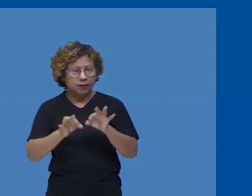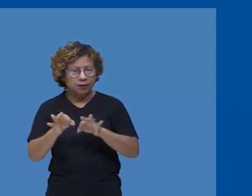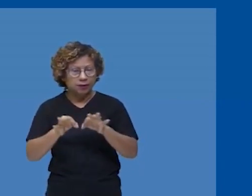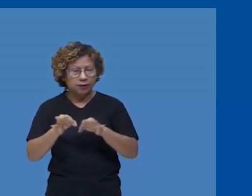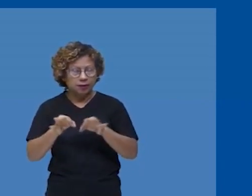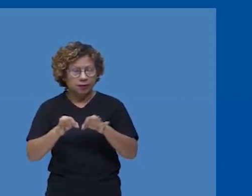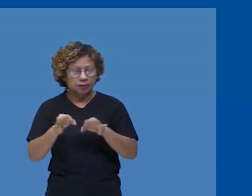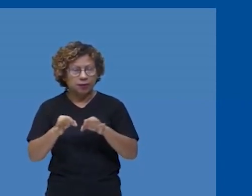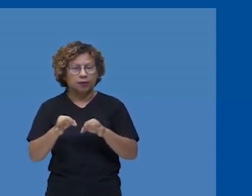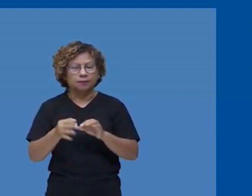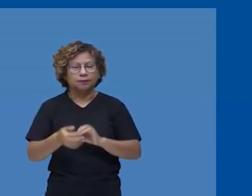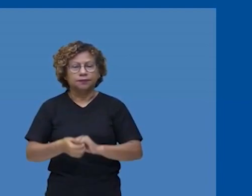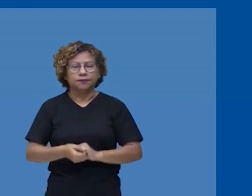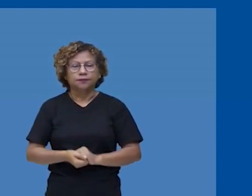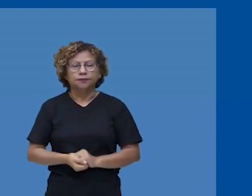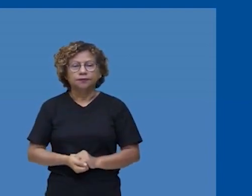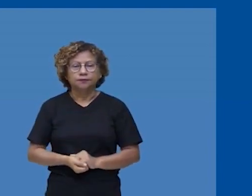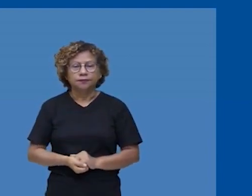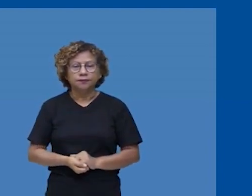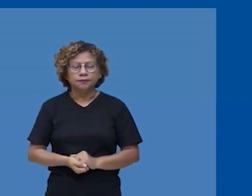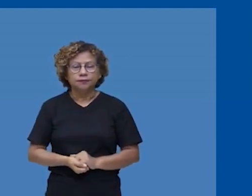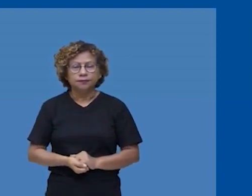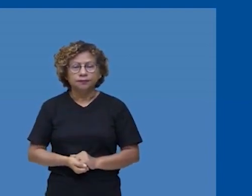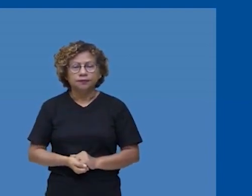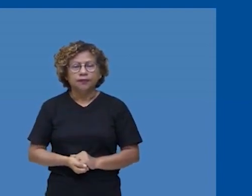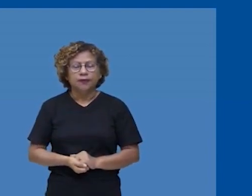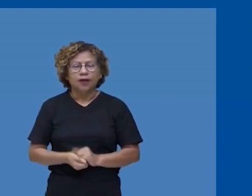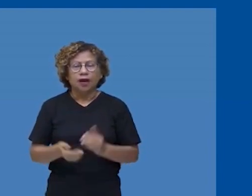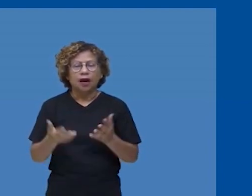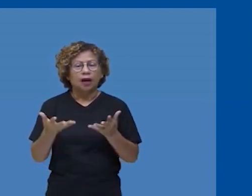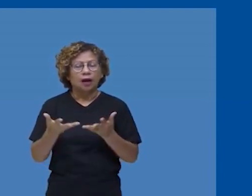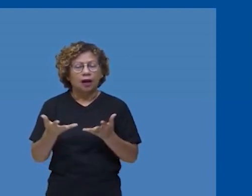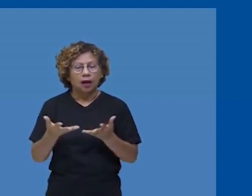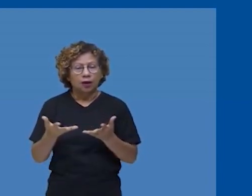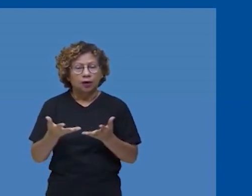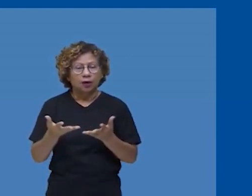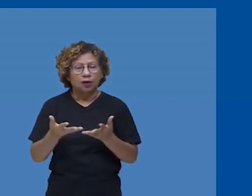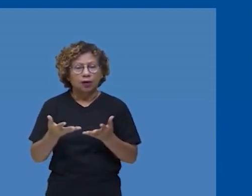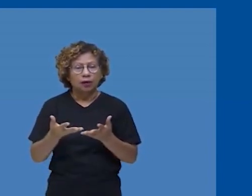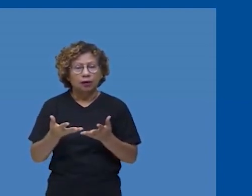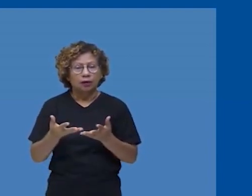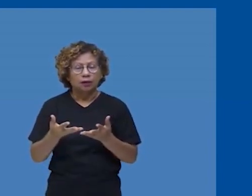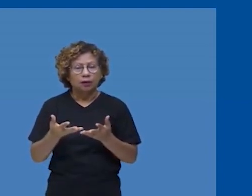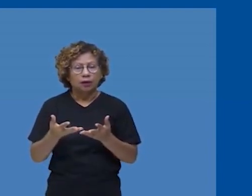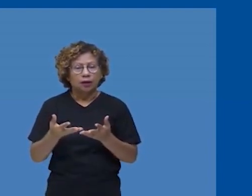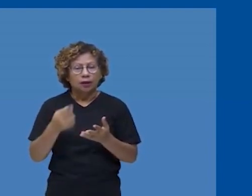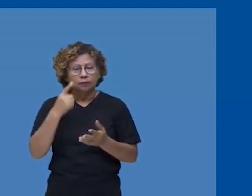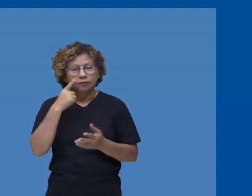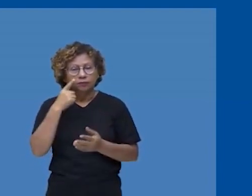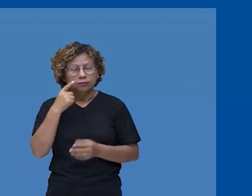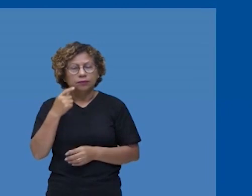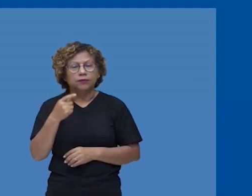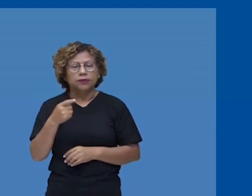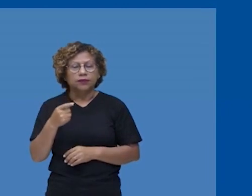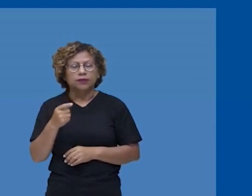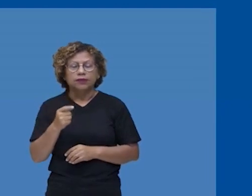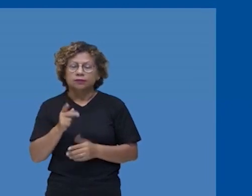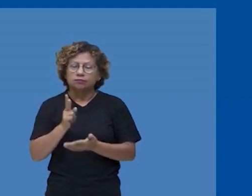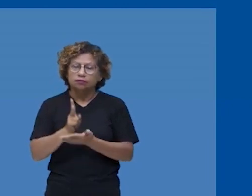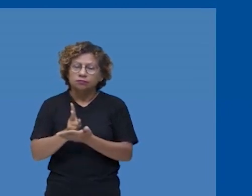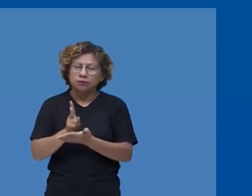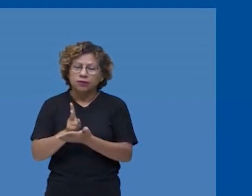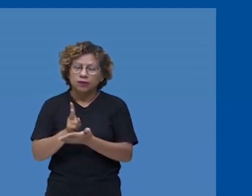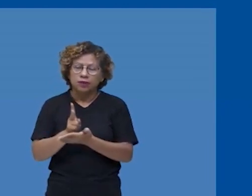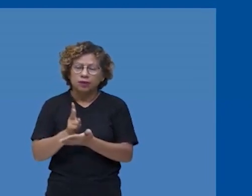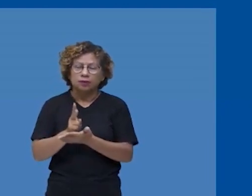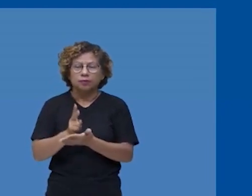multiplicar agora o 4 vezes quem? Já multiplicamos por 7, a gente vai andar sempre à esquerda. Então, nós vamos multiplicar por